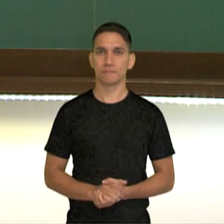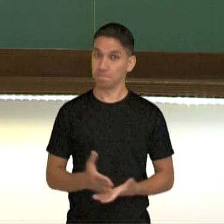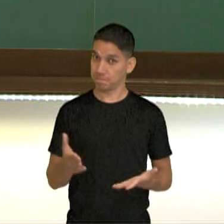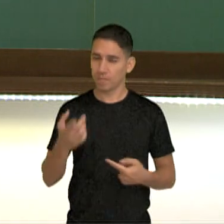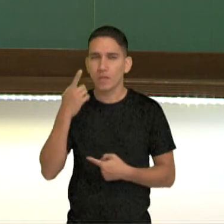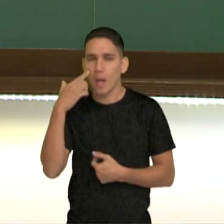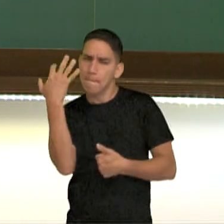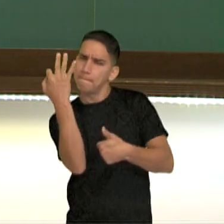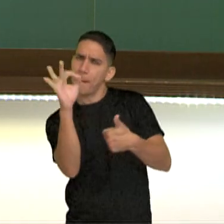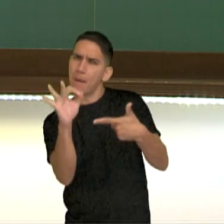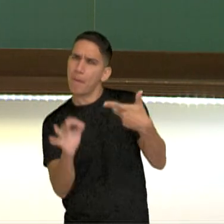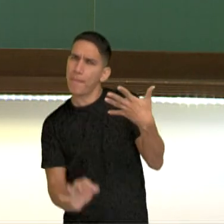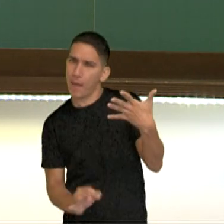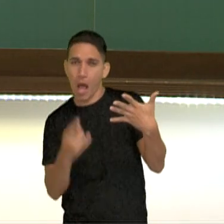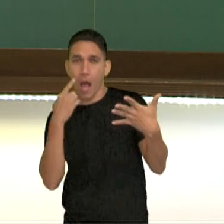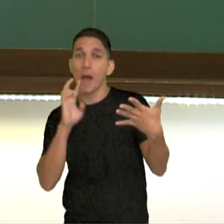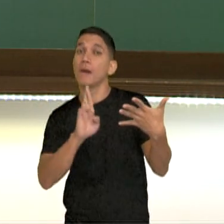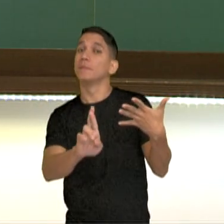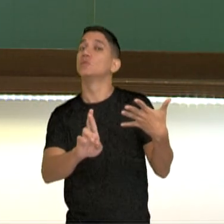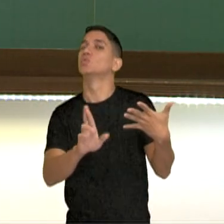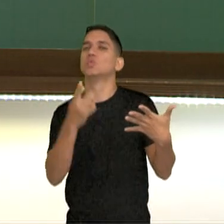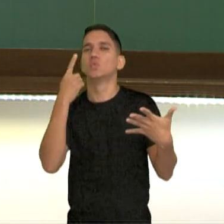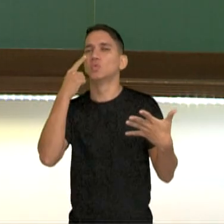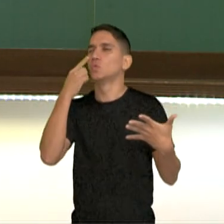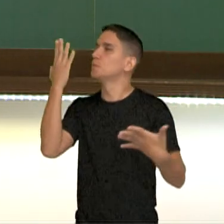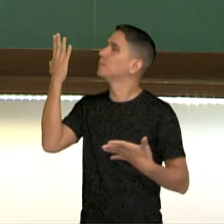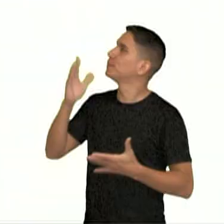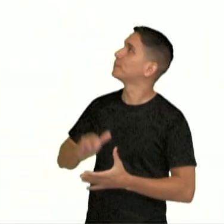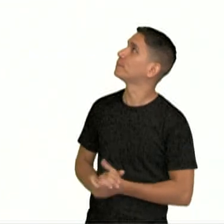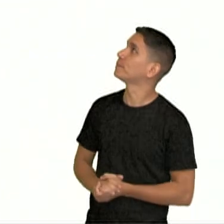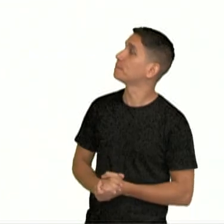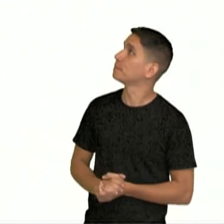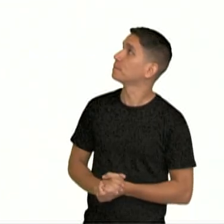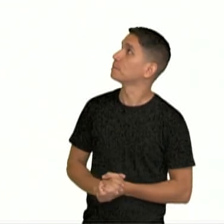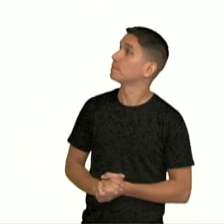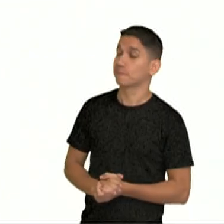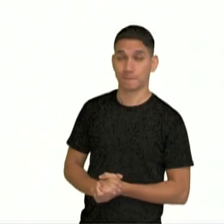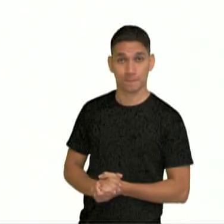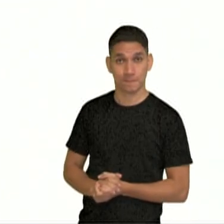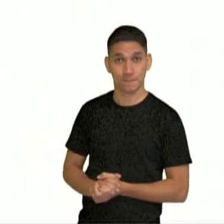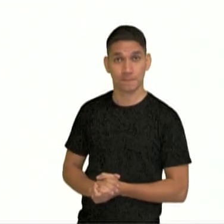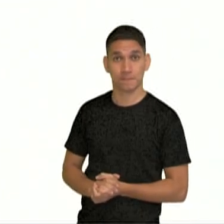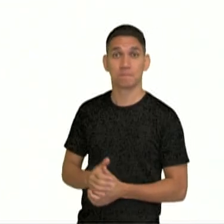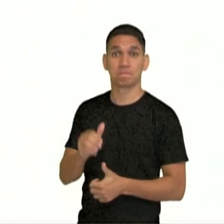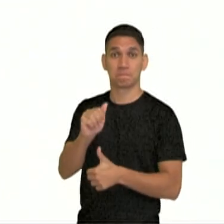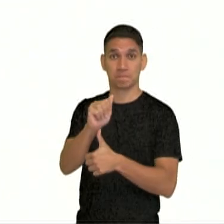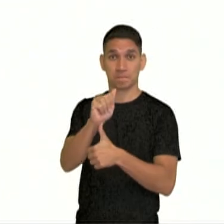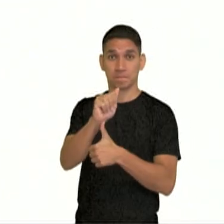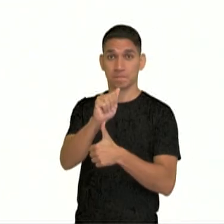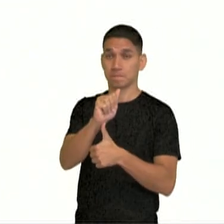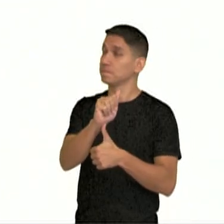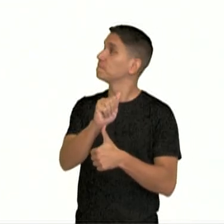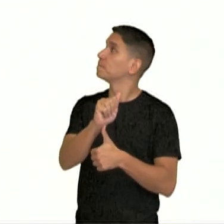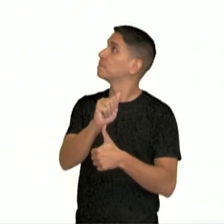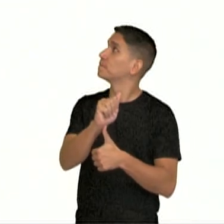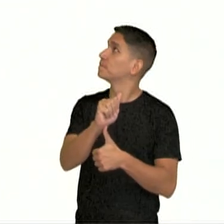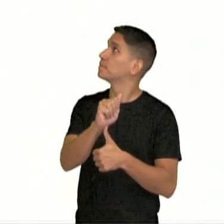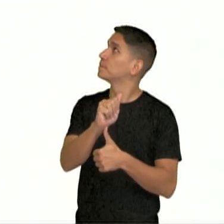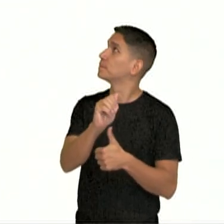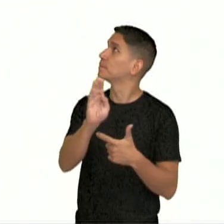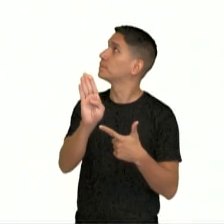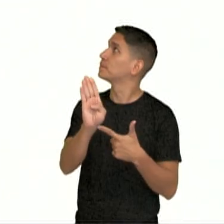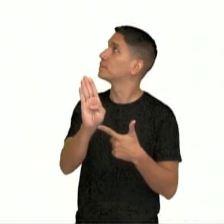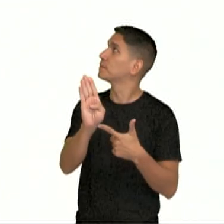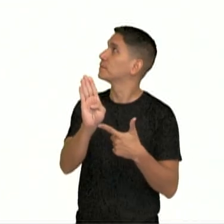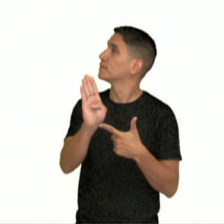Let's check the answers. Vamos conferir então as nossas respostas? Então olha lá. Mom, mãe.